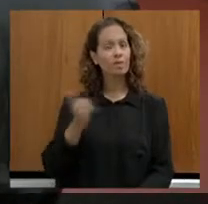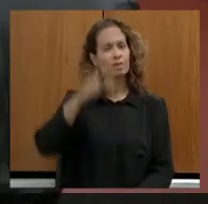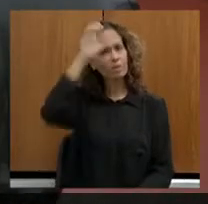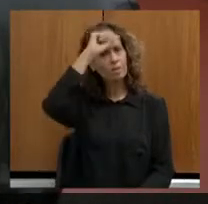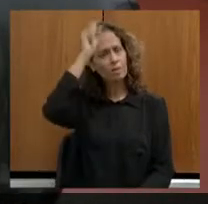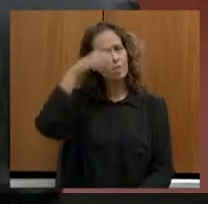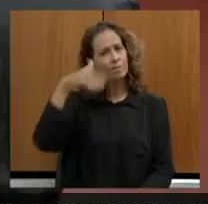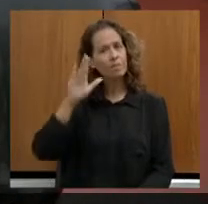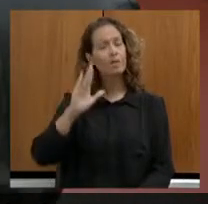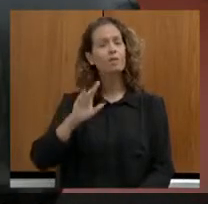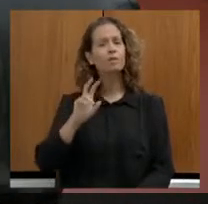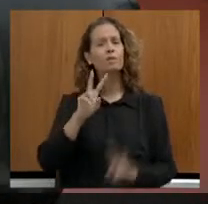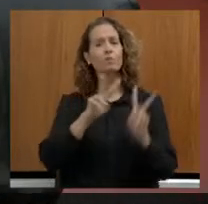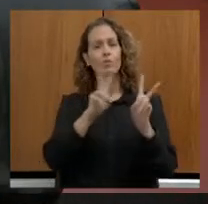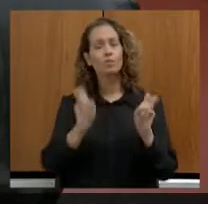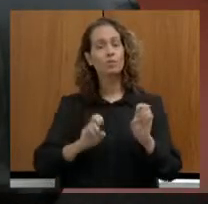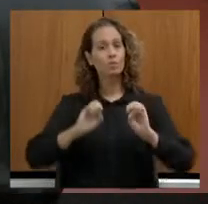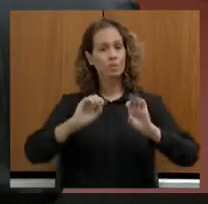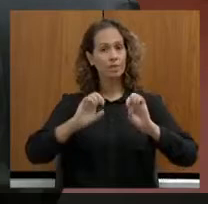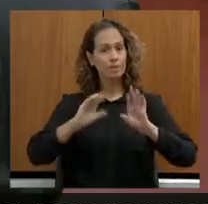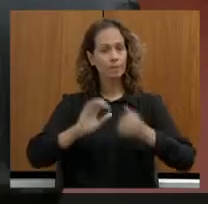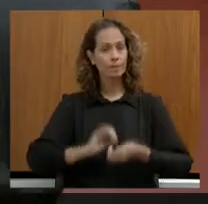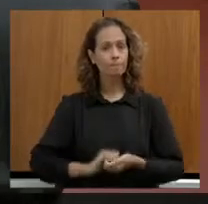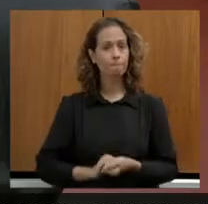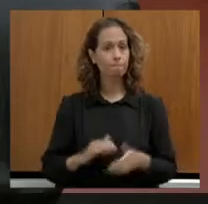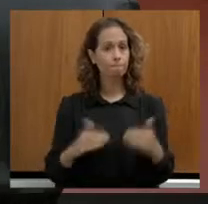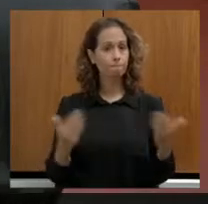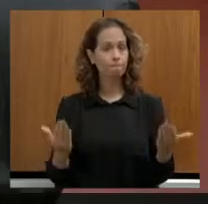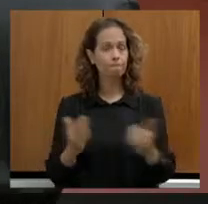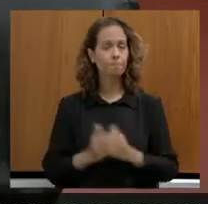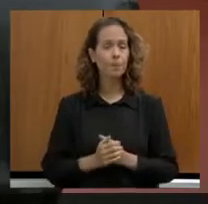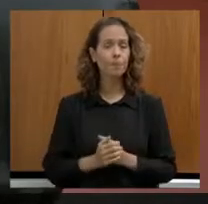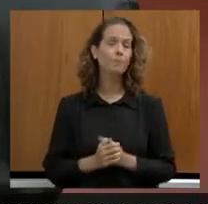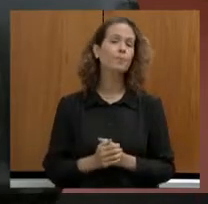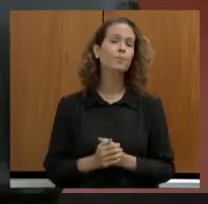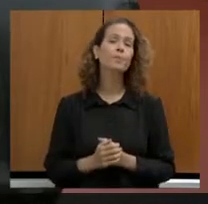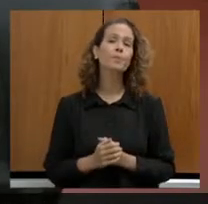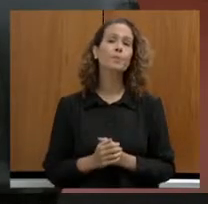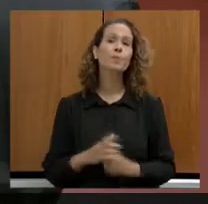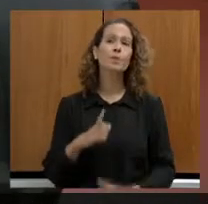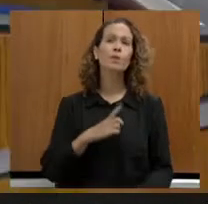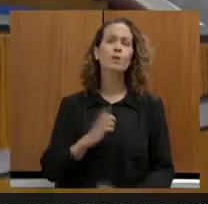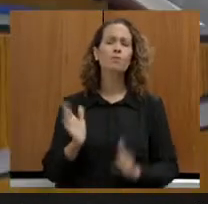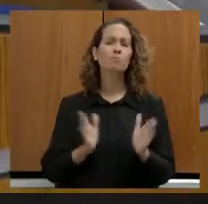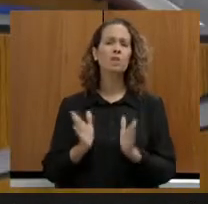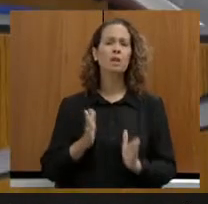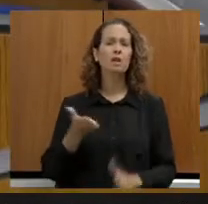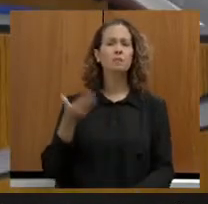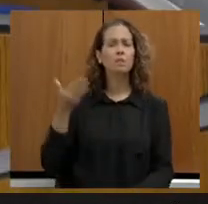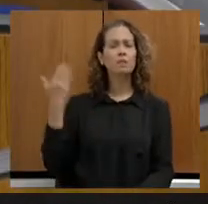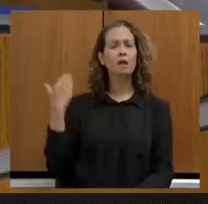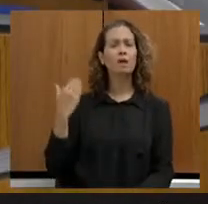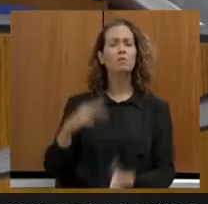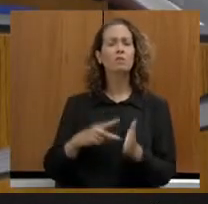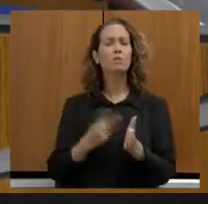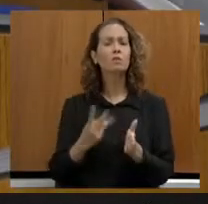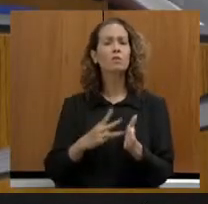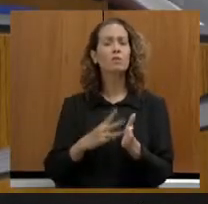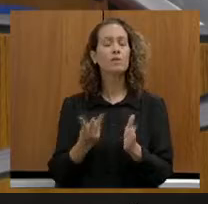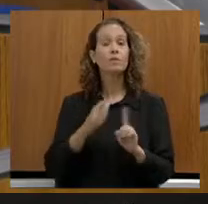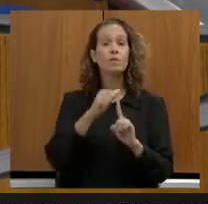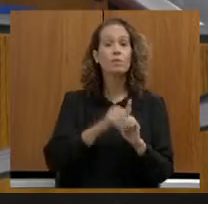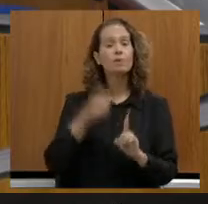aprender um pouquinho mais sobre educação Então teve mandato atrás aí que eu ia duas três vezes por